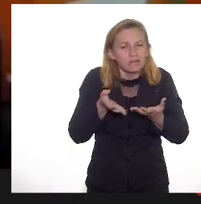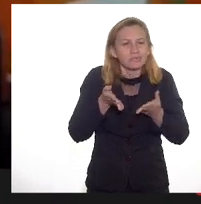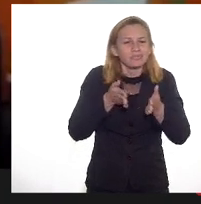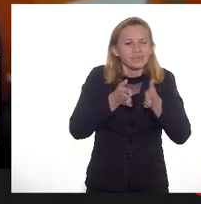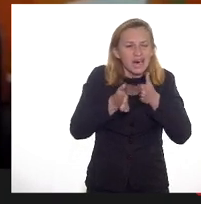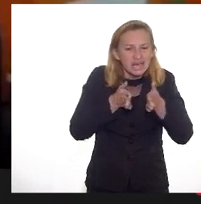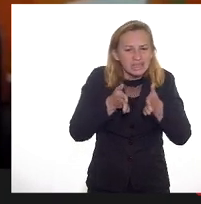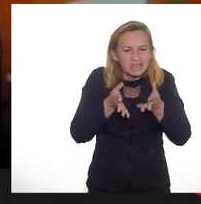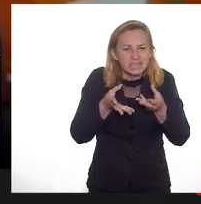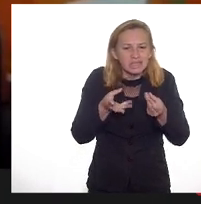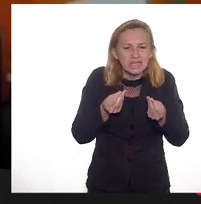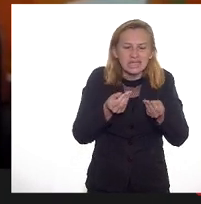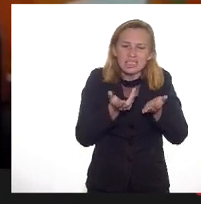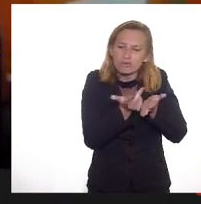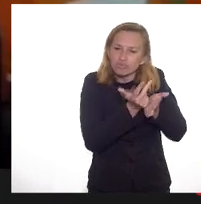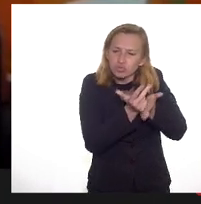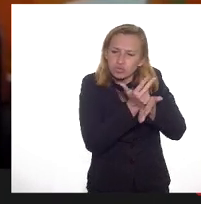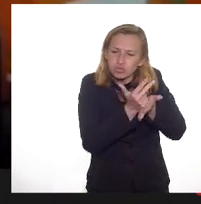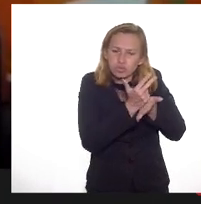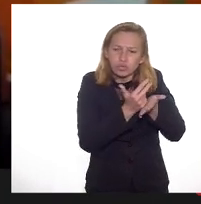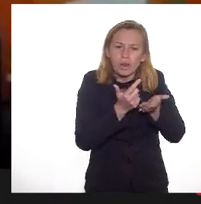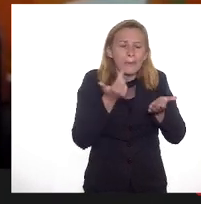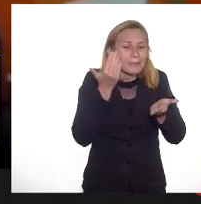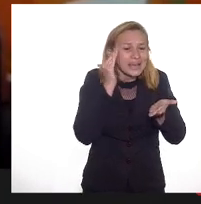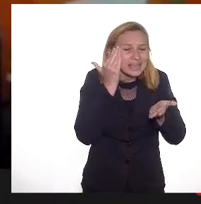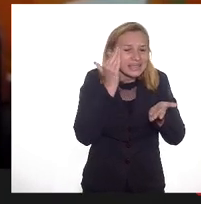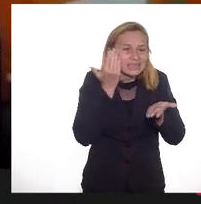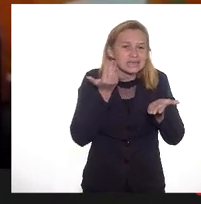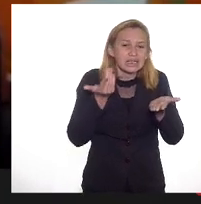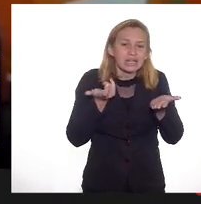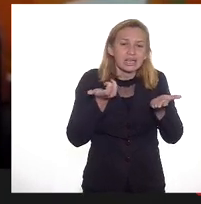a esse mapeamento para a gente entender